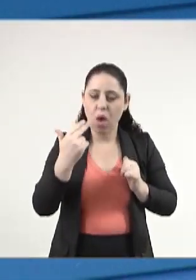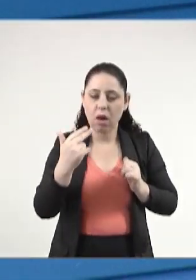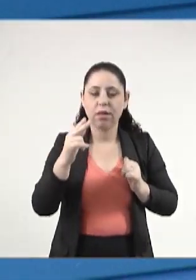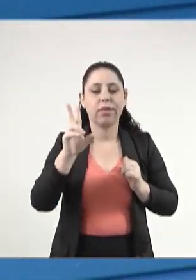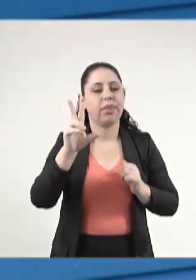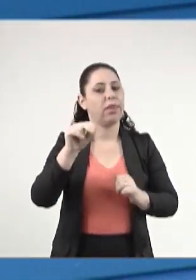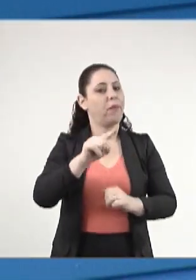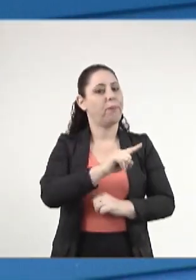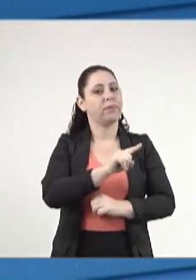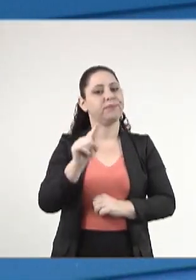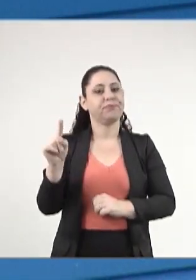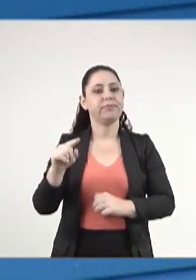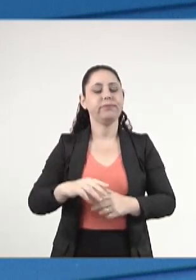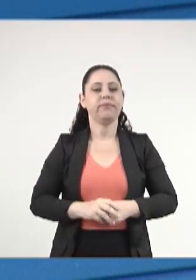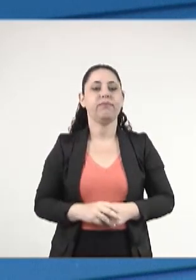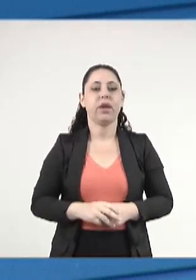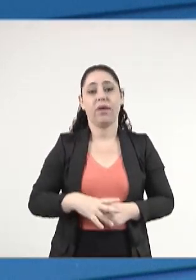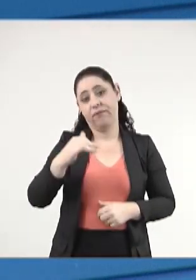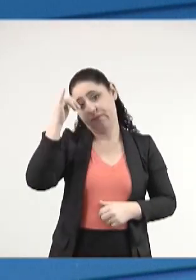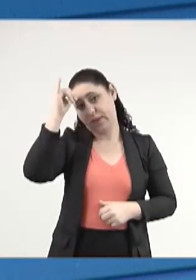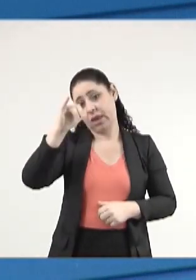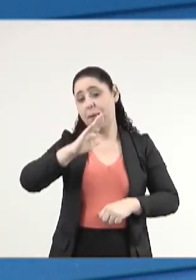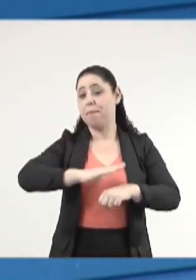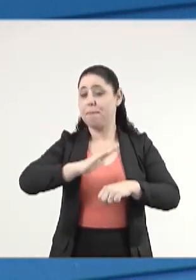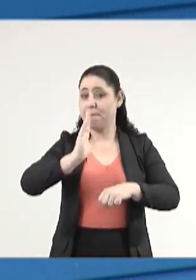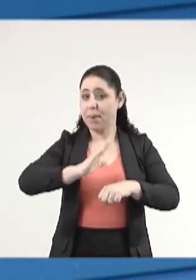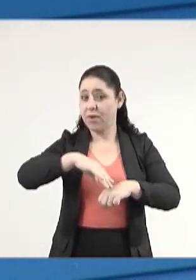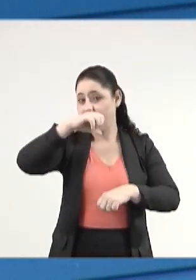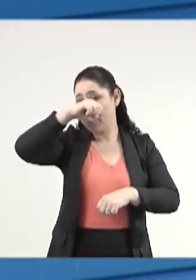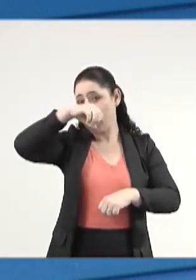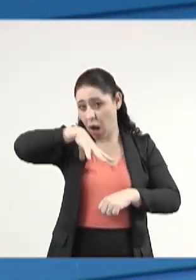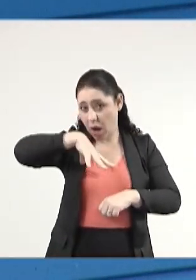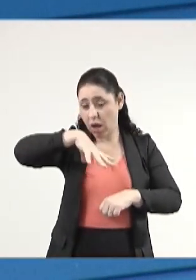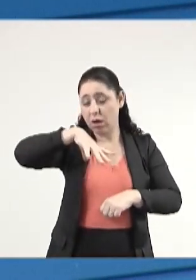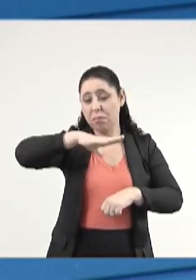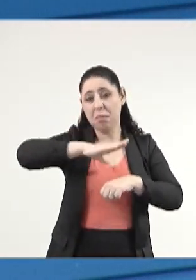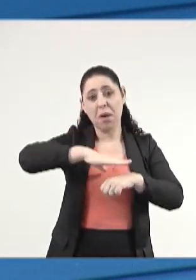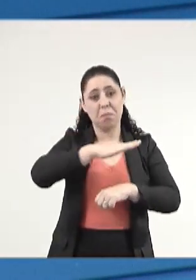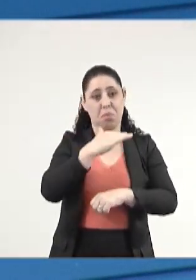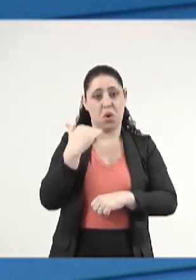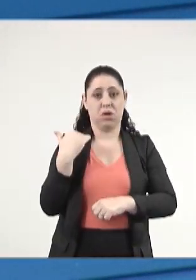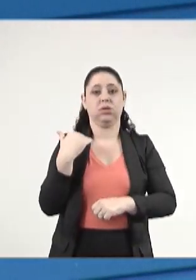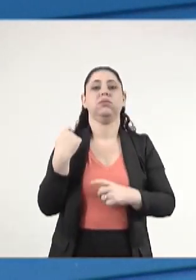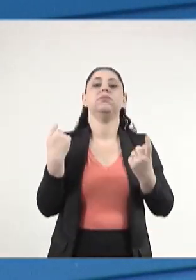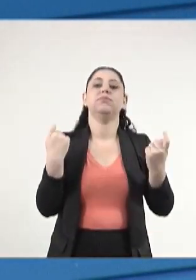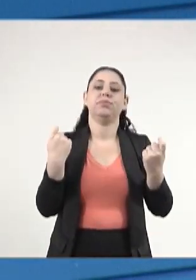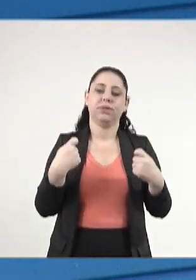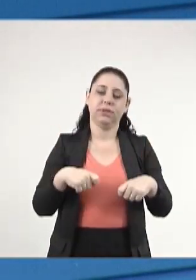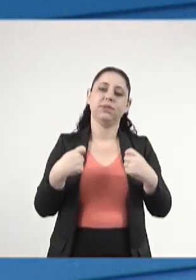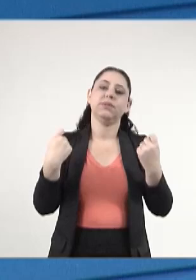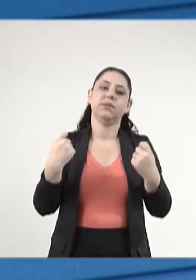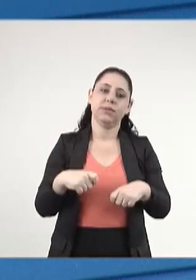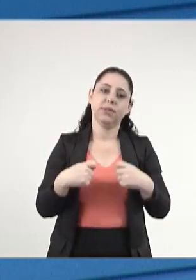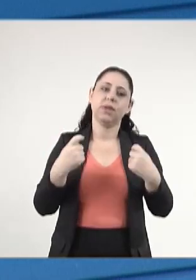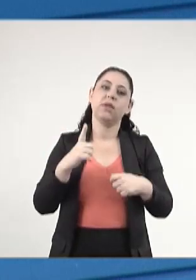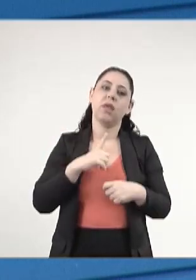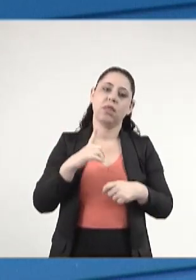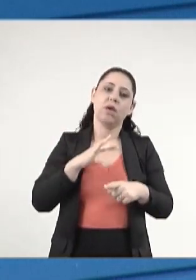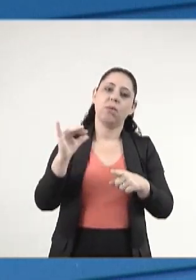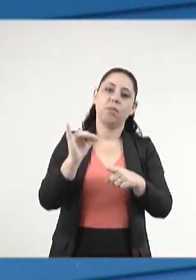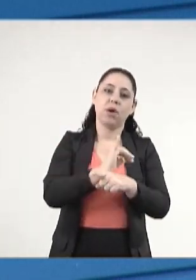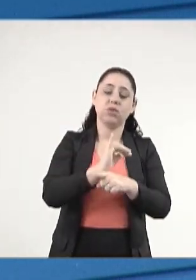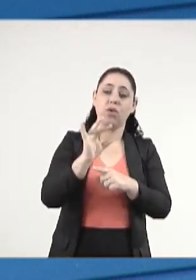é, né? Então, para evitar mais violência, para evitar mais mortes, é preciso que haja uma